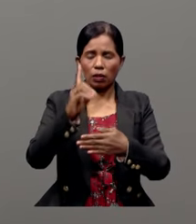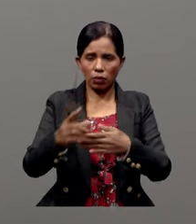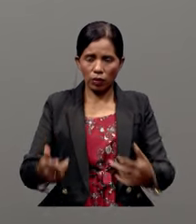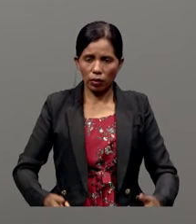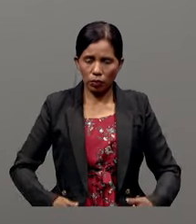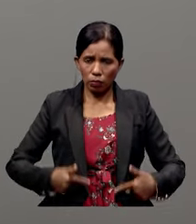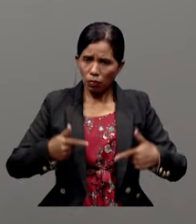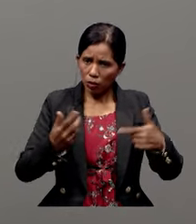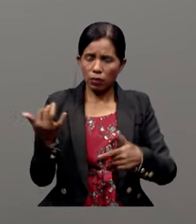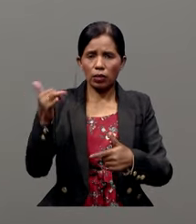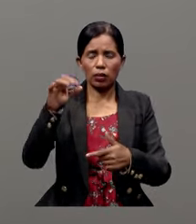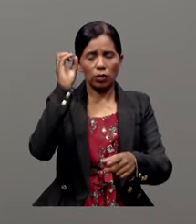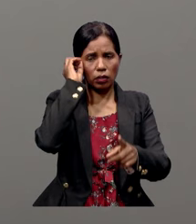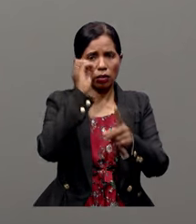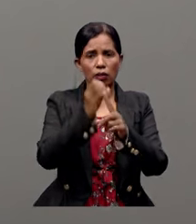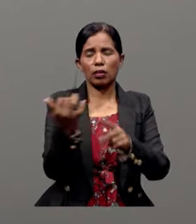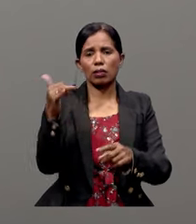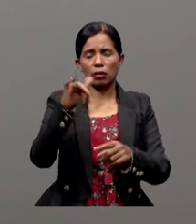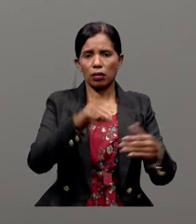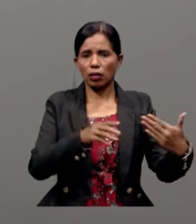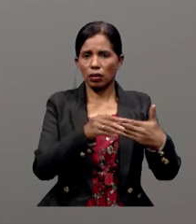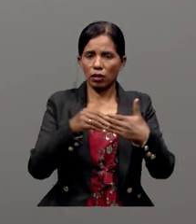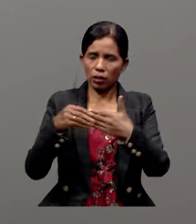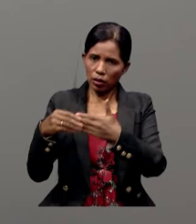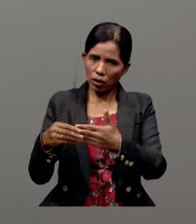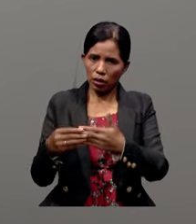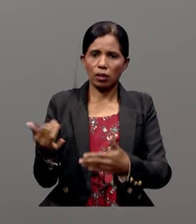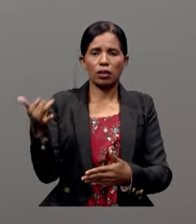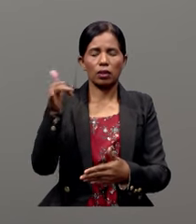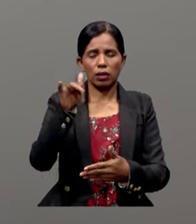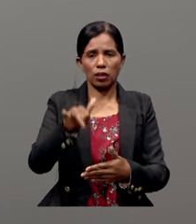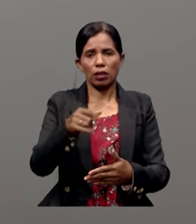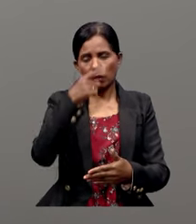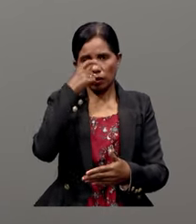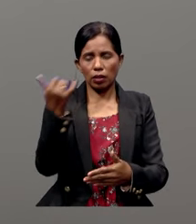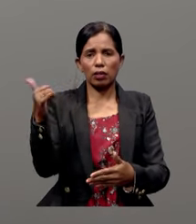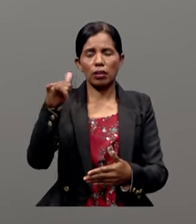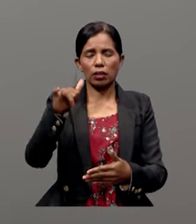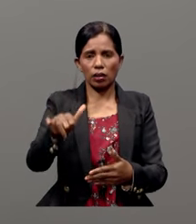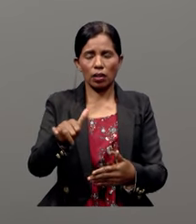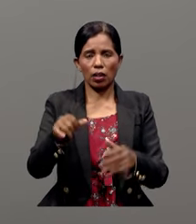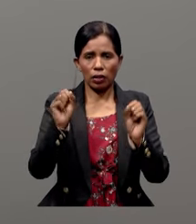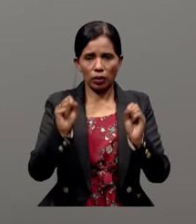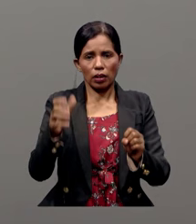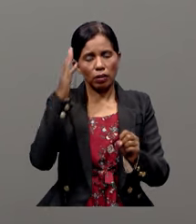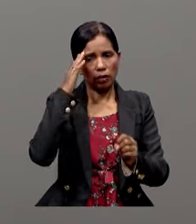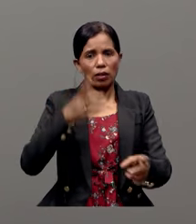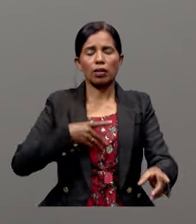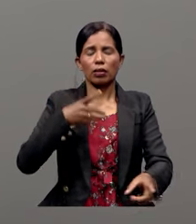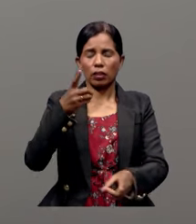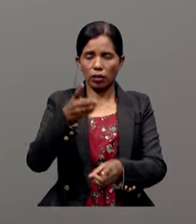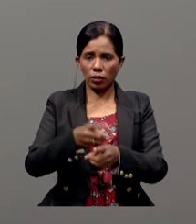sua opinião, conforme suas orientações e também ser reconhecidas nos direitos